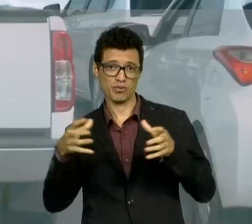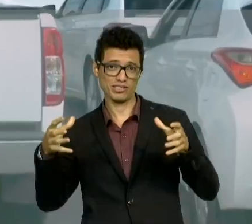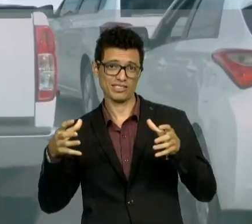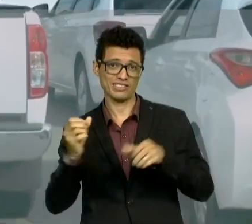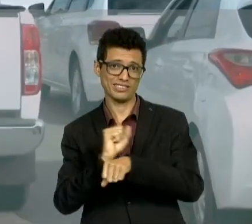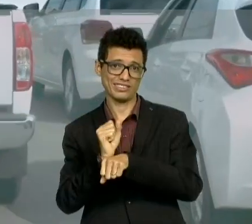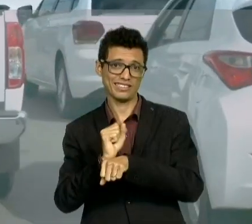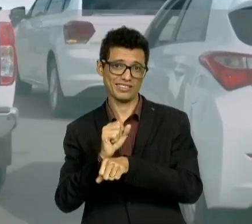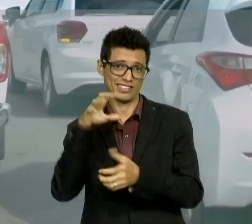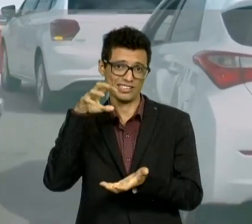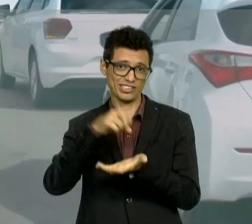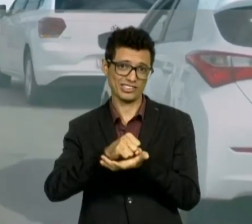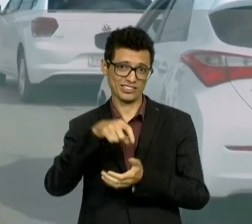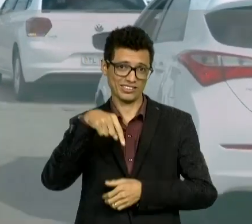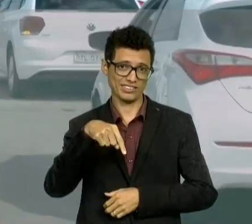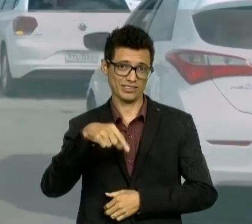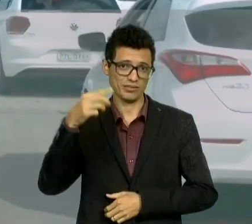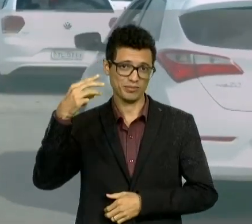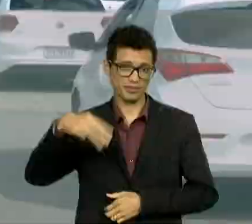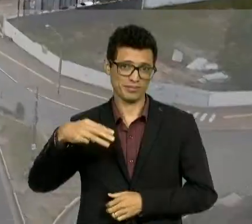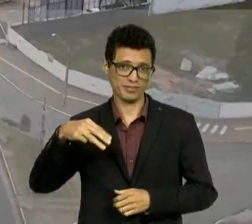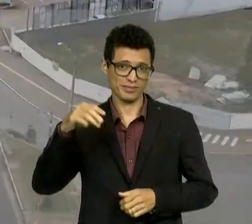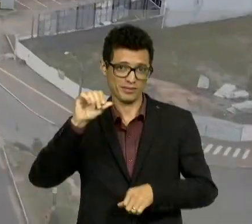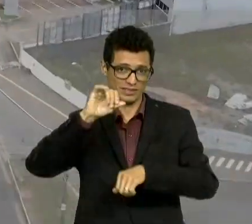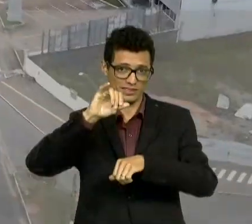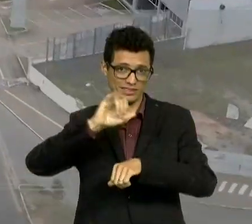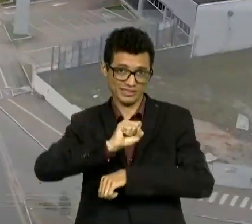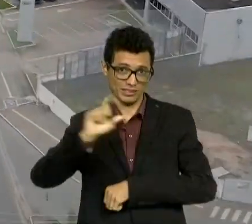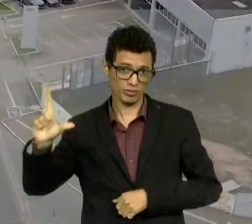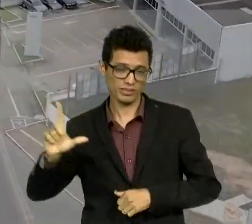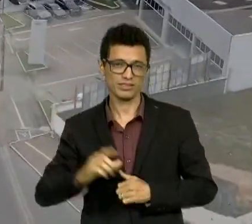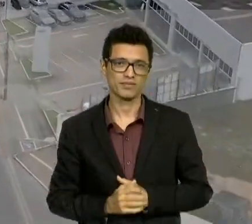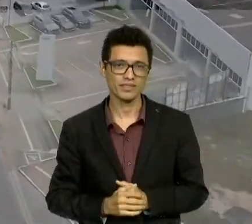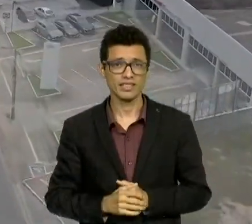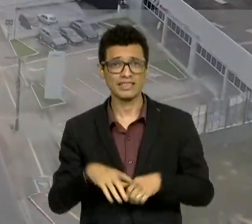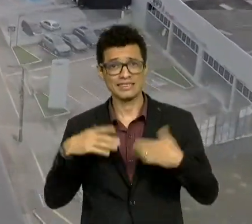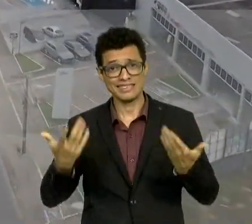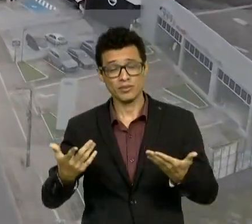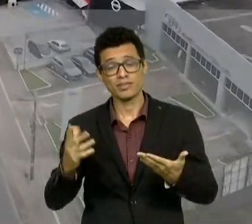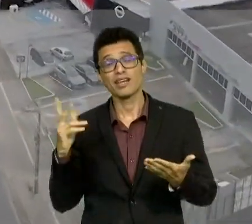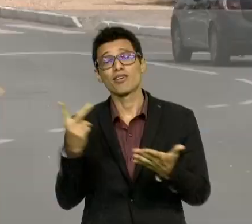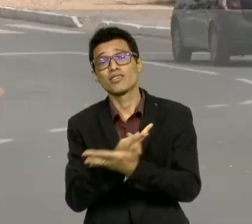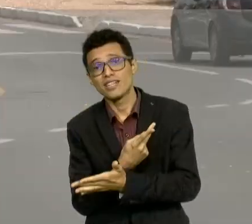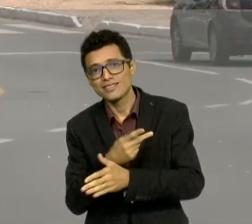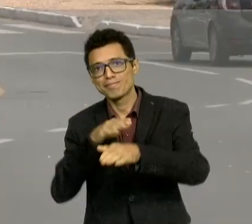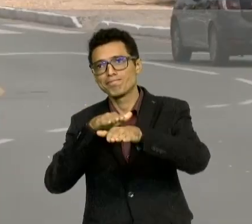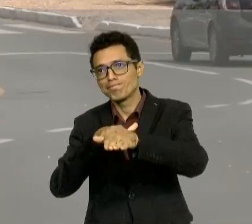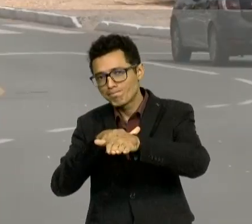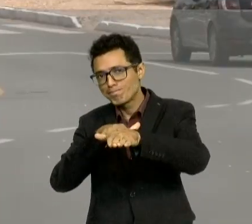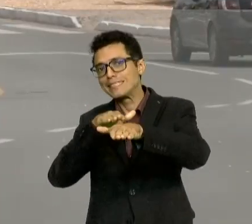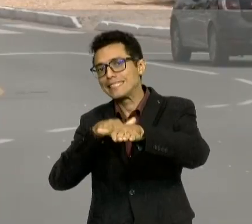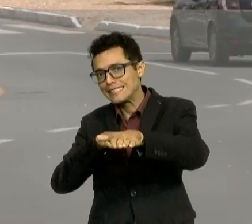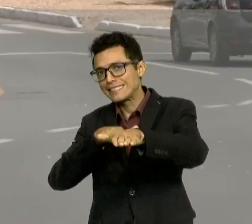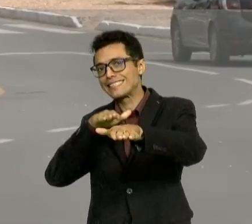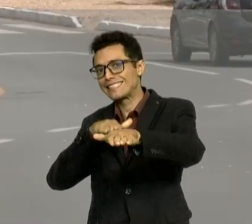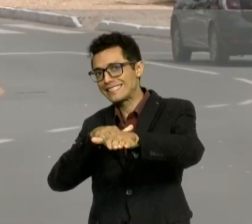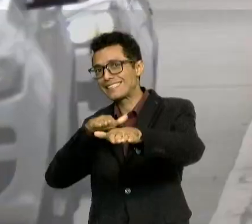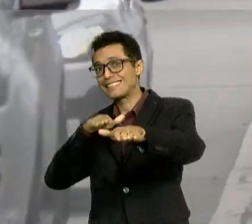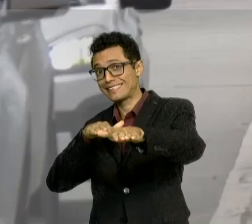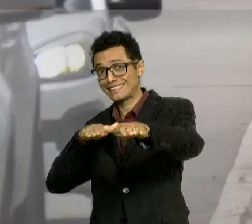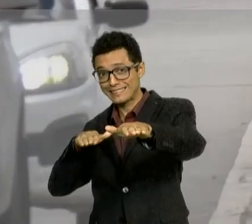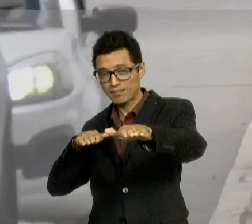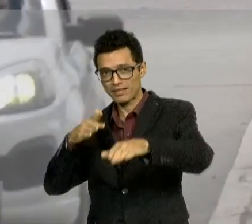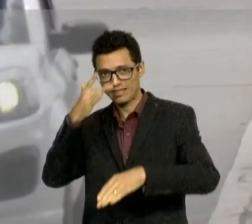maranhense. O resultado disso é um trânsito pesado nas principais vias de São Luís. Para quem vive nas grandes